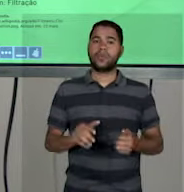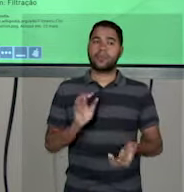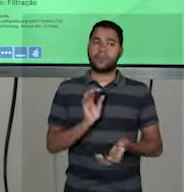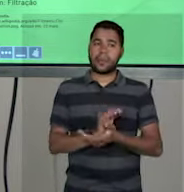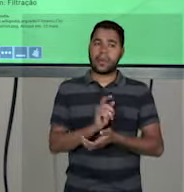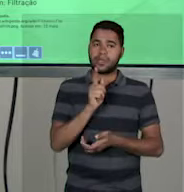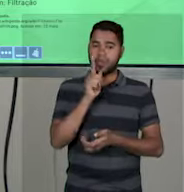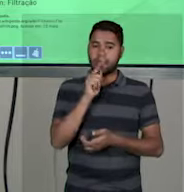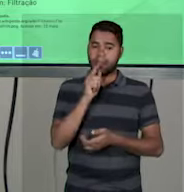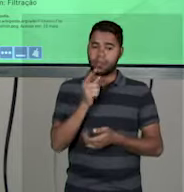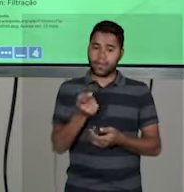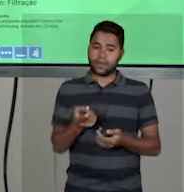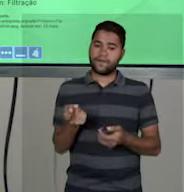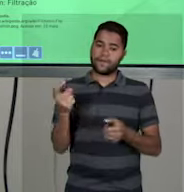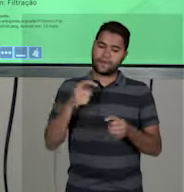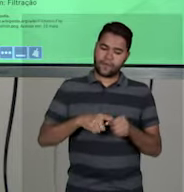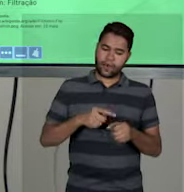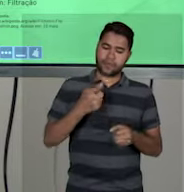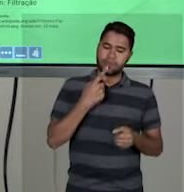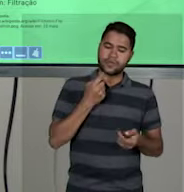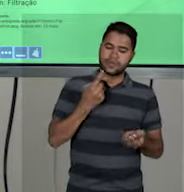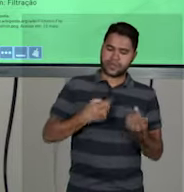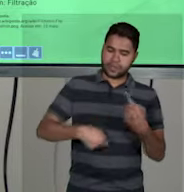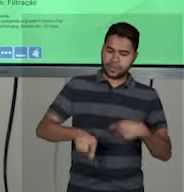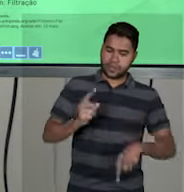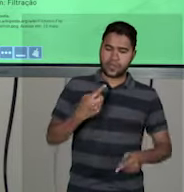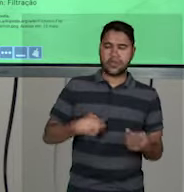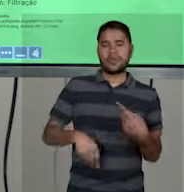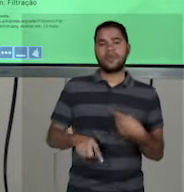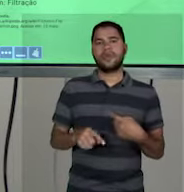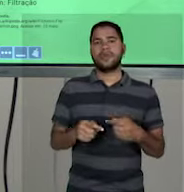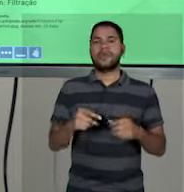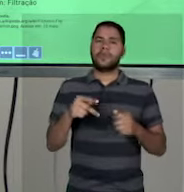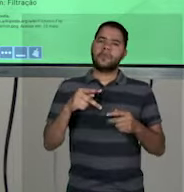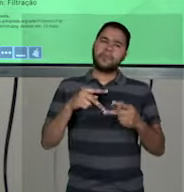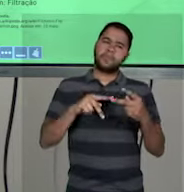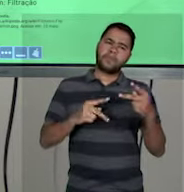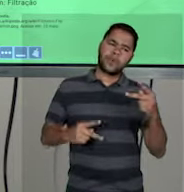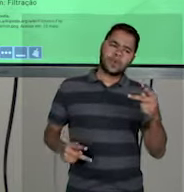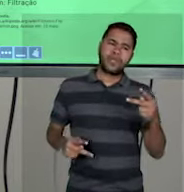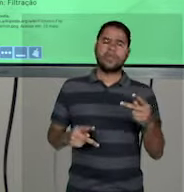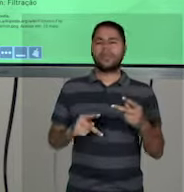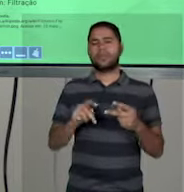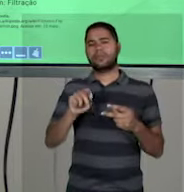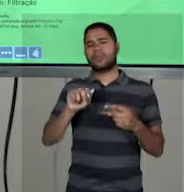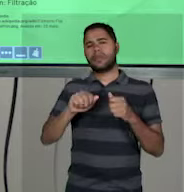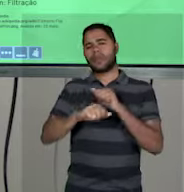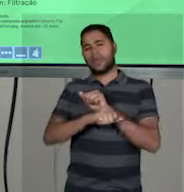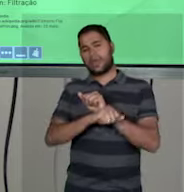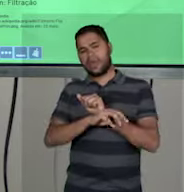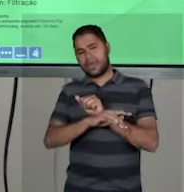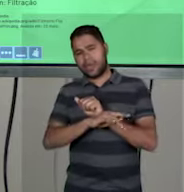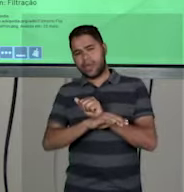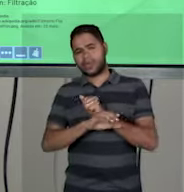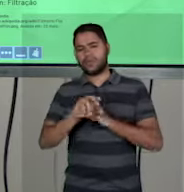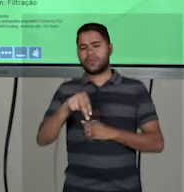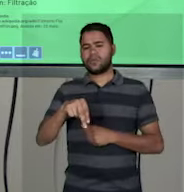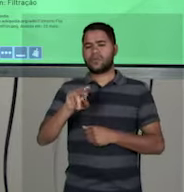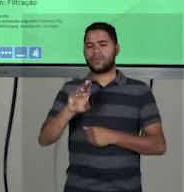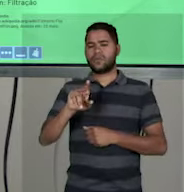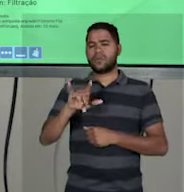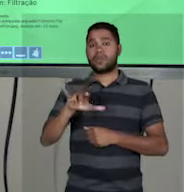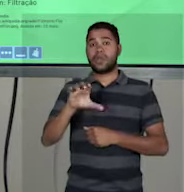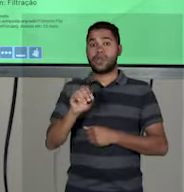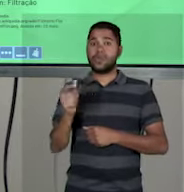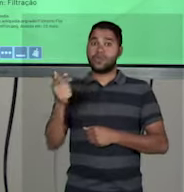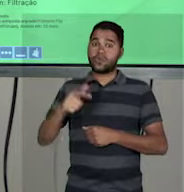dessa água e outros metabólitos que eu preciso, às vezes proteína, ácidos nucleicos que estão lá dissolvidos no sangue, eu volto com eles para o